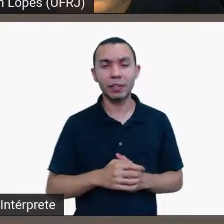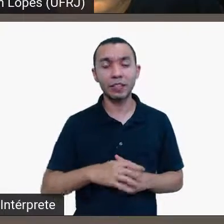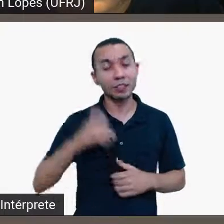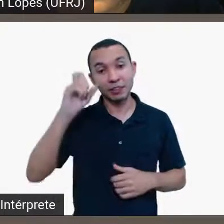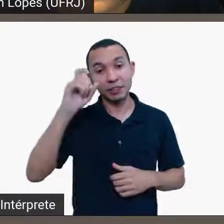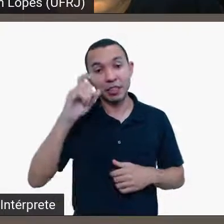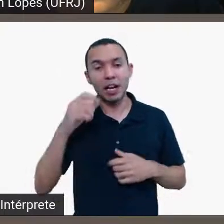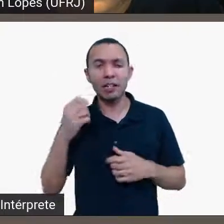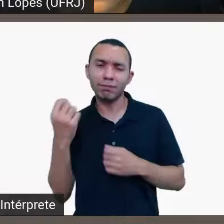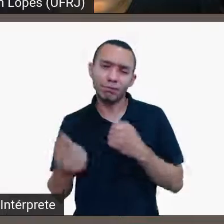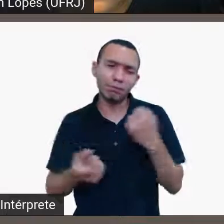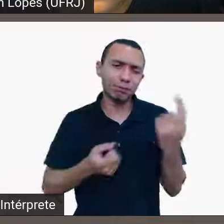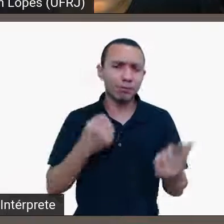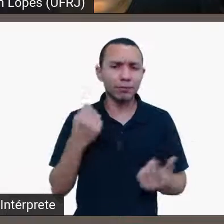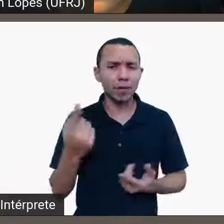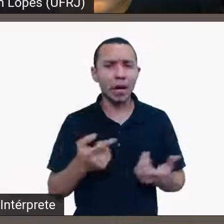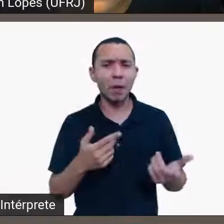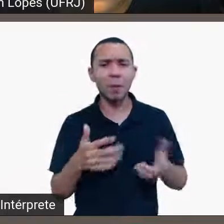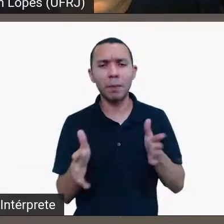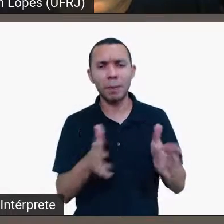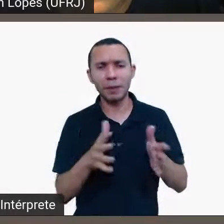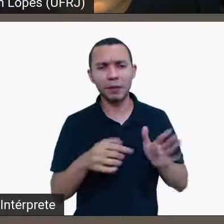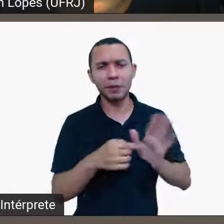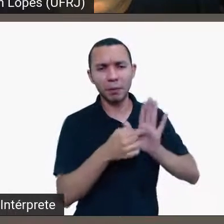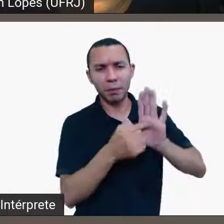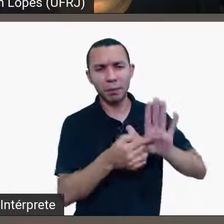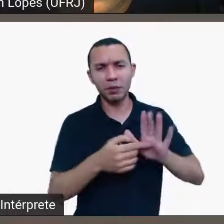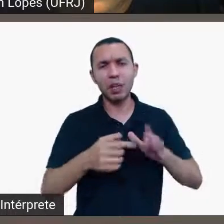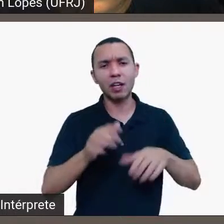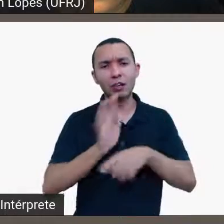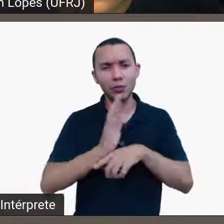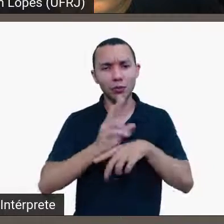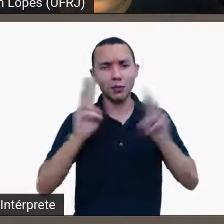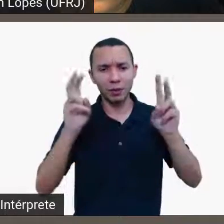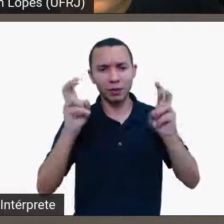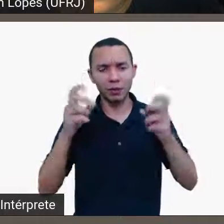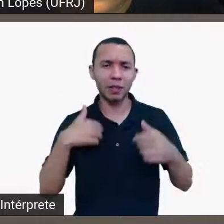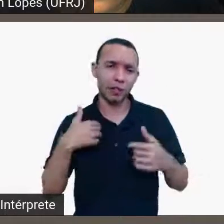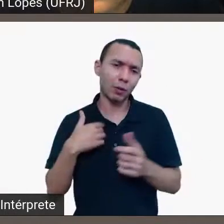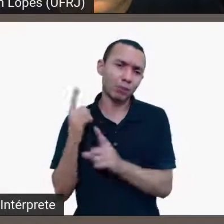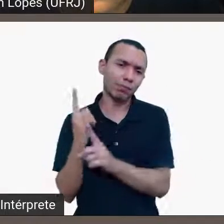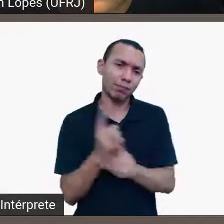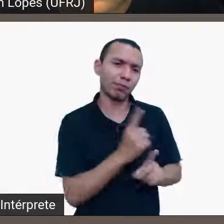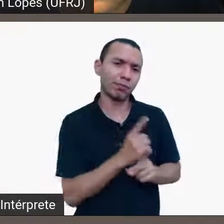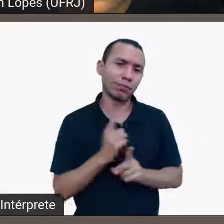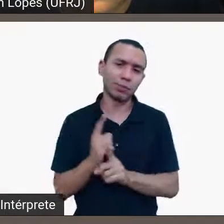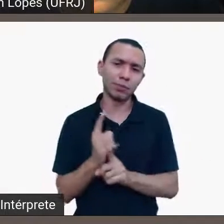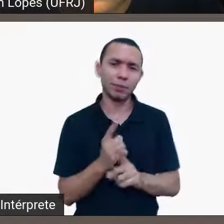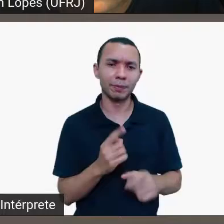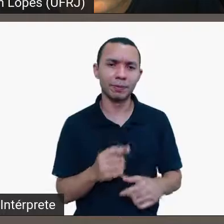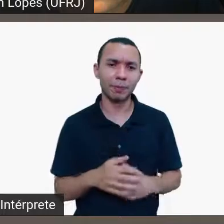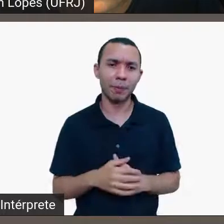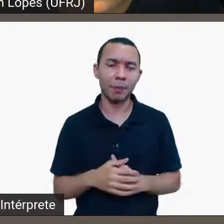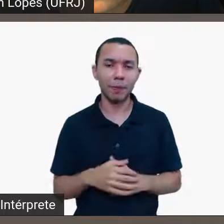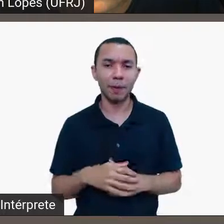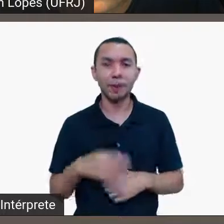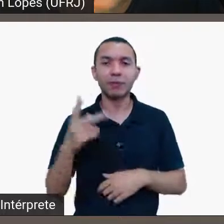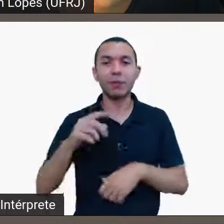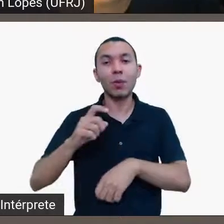de tensionamento, né, que eu pude constatar. Eu não tomar muito tempo do